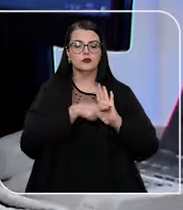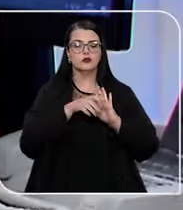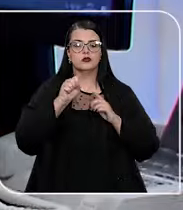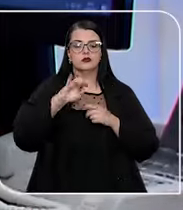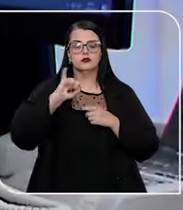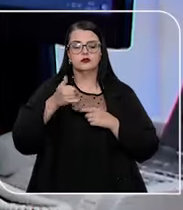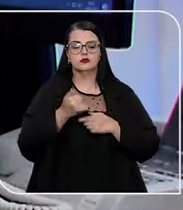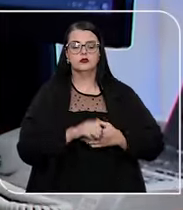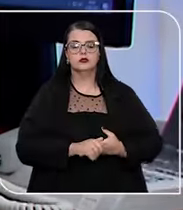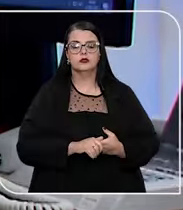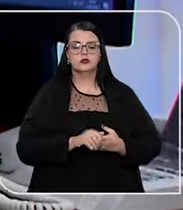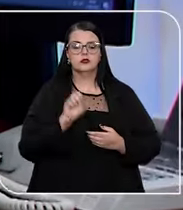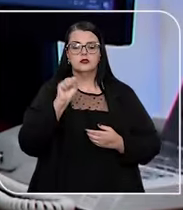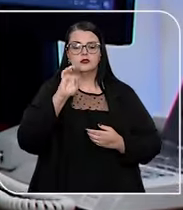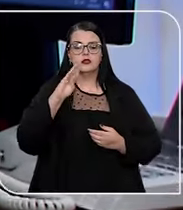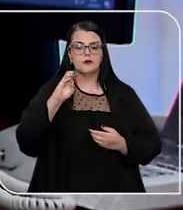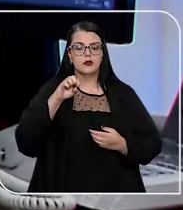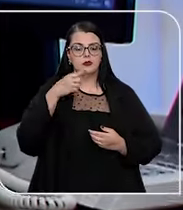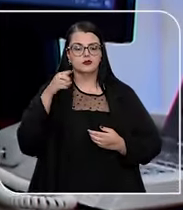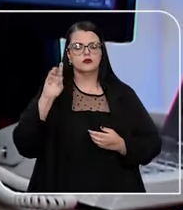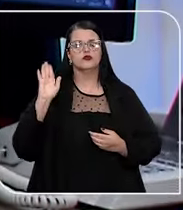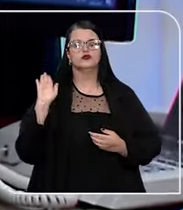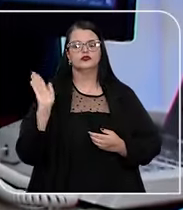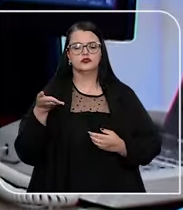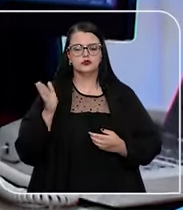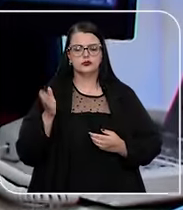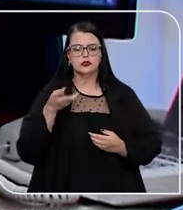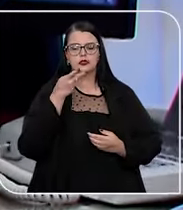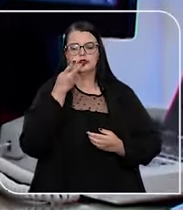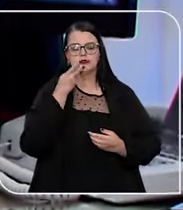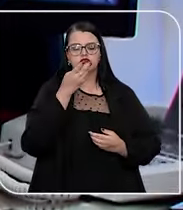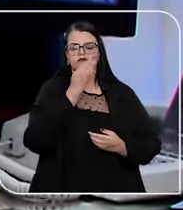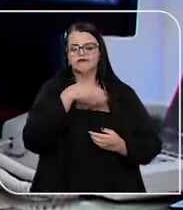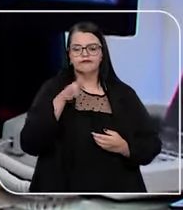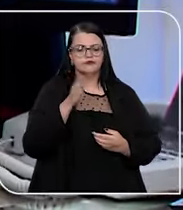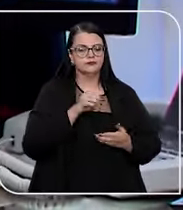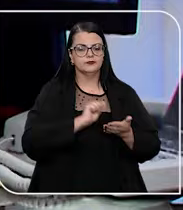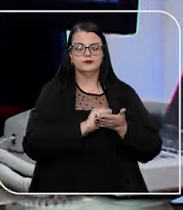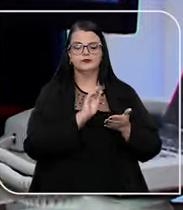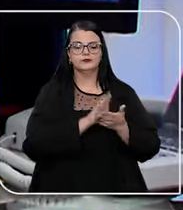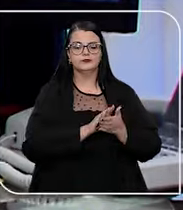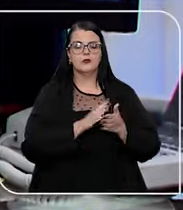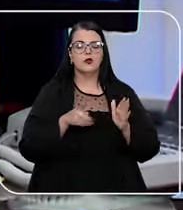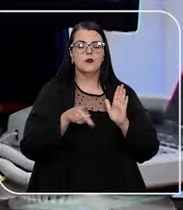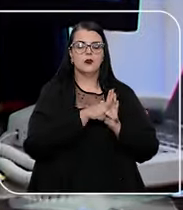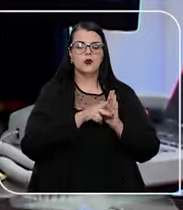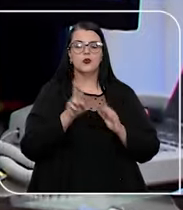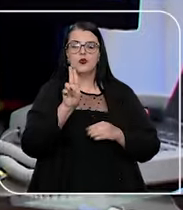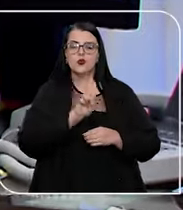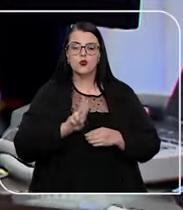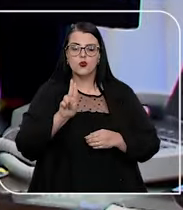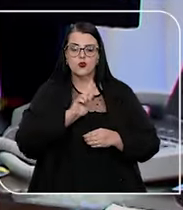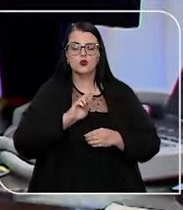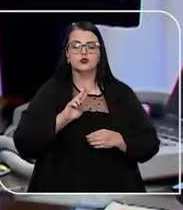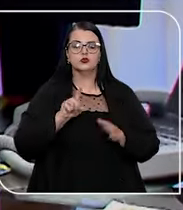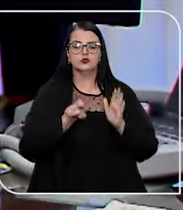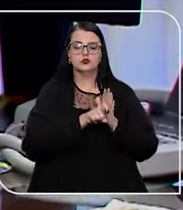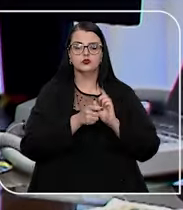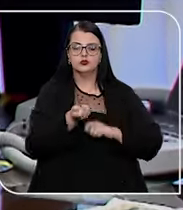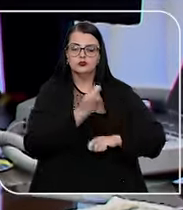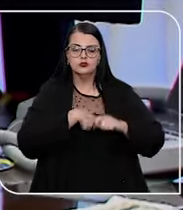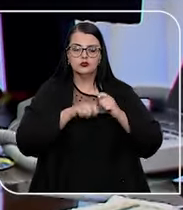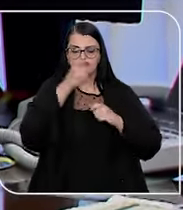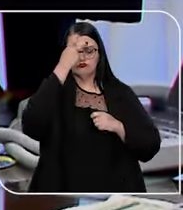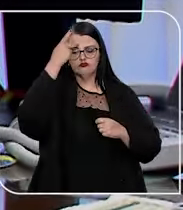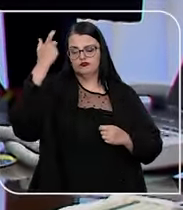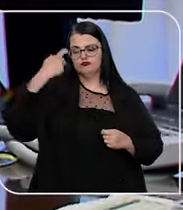STJ Ministro Sebastião Rei Júnior já havia desclassificado a Conduta do réu para de uso de entorpecente para